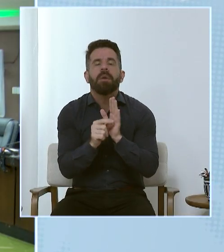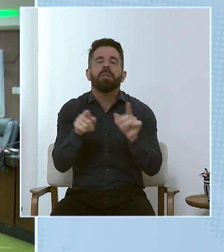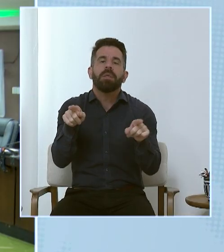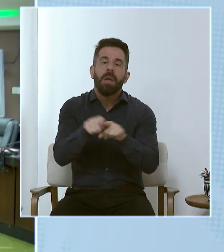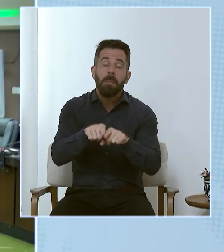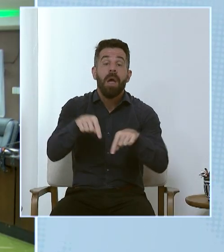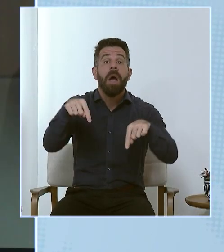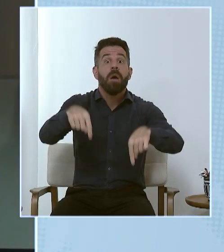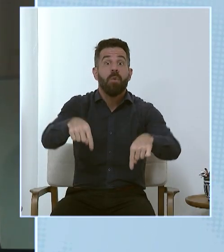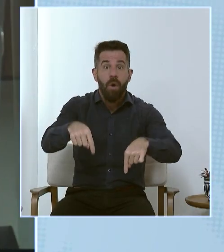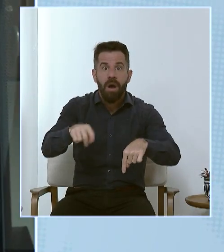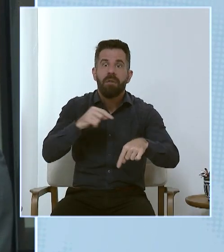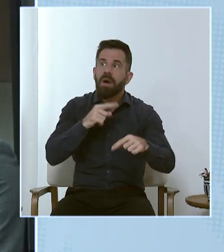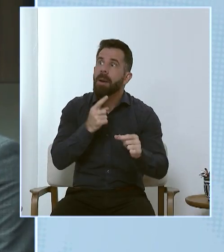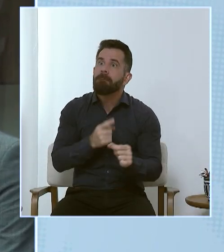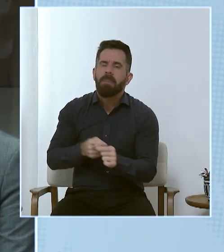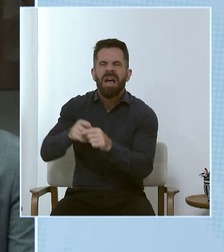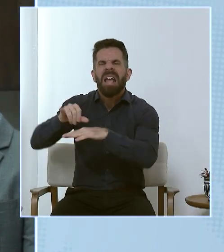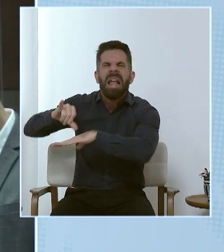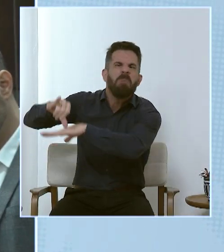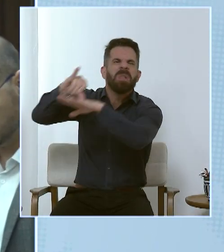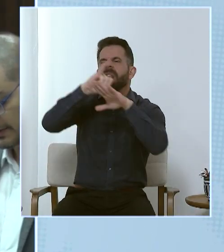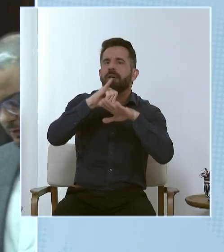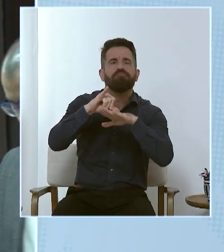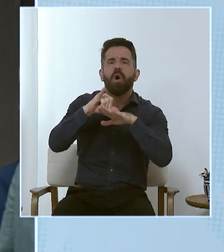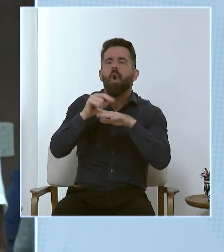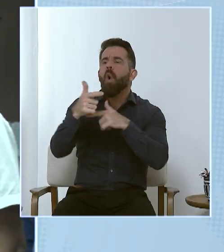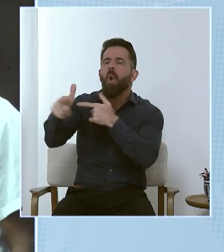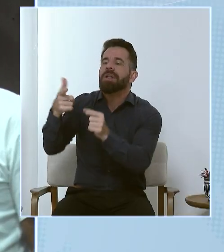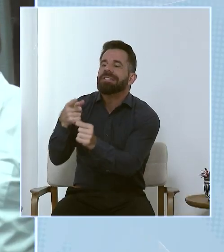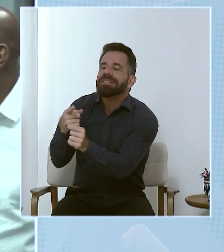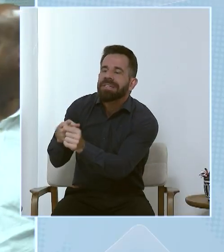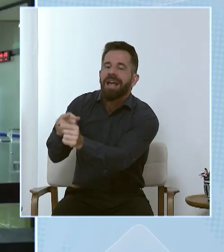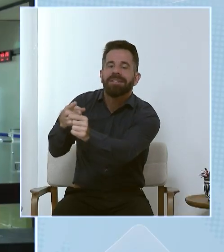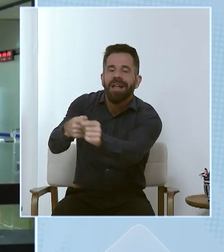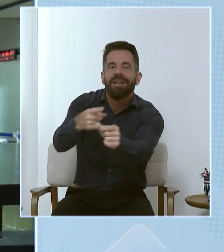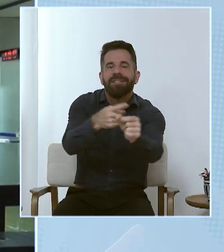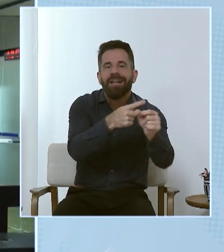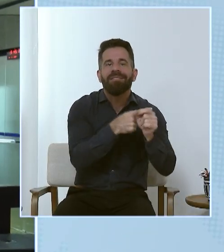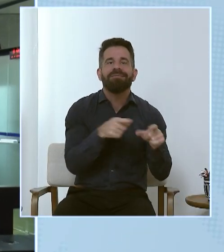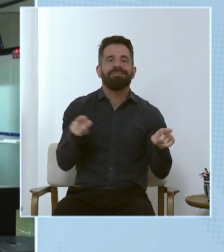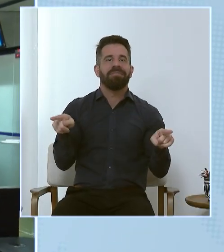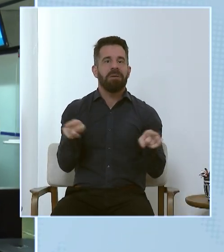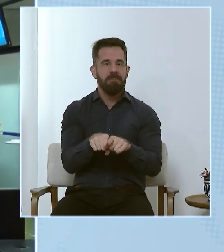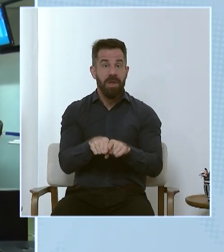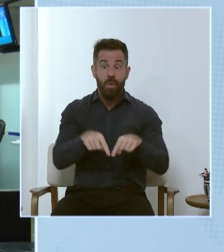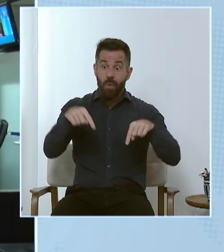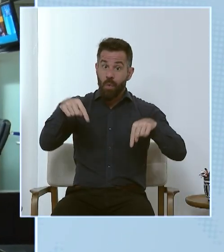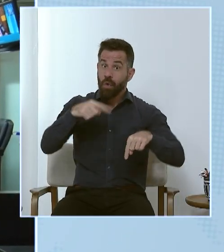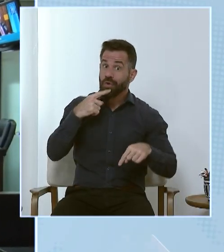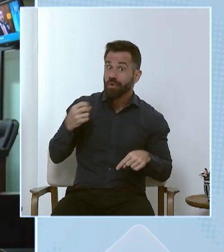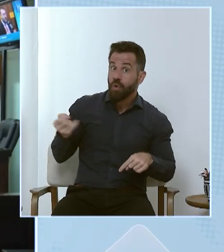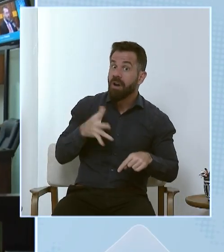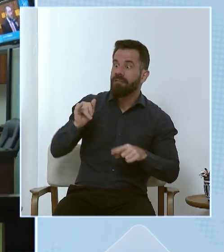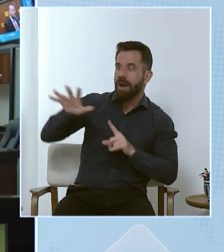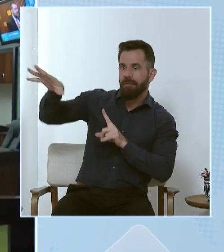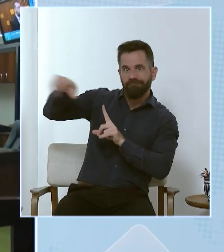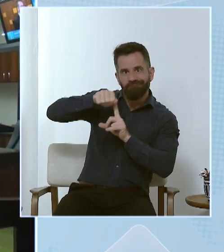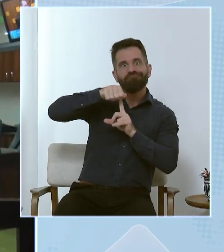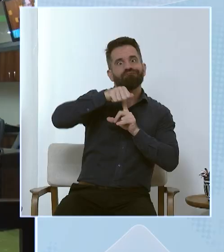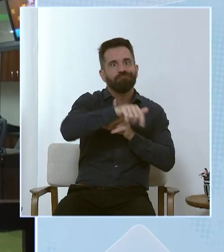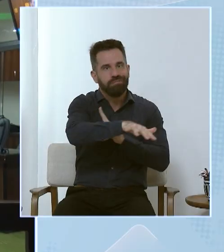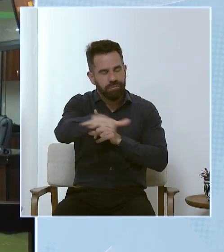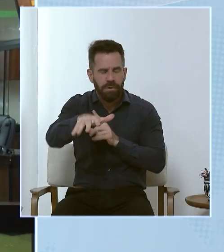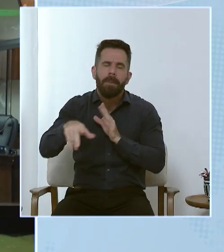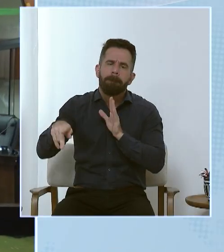das capitais. Essa inauguração é o início de um passo muito maior. Hoje eles começam como uma retransmissora,